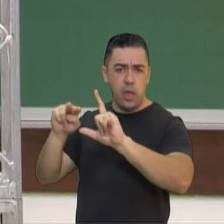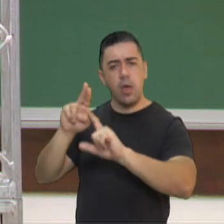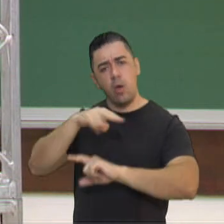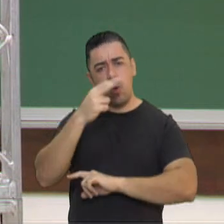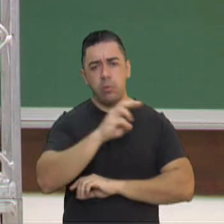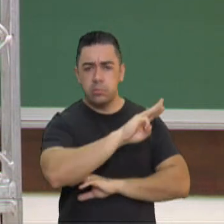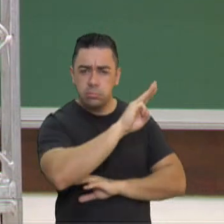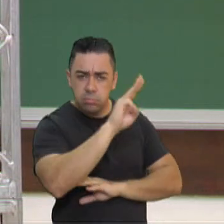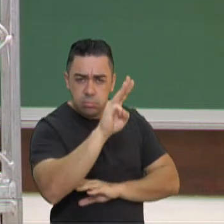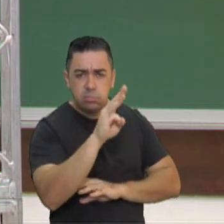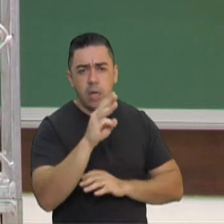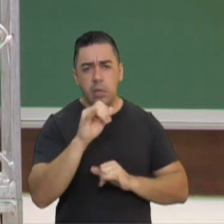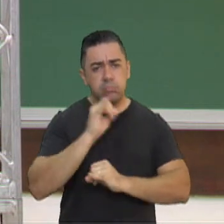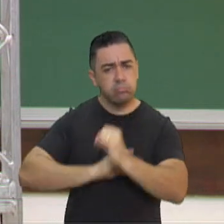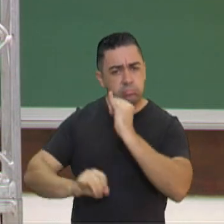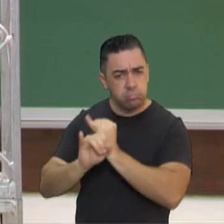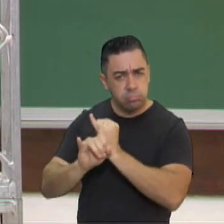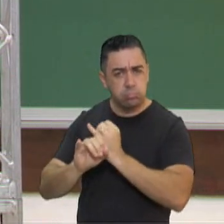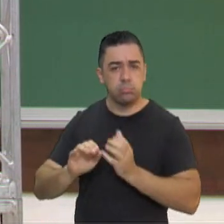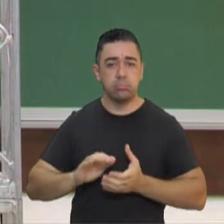como a internet.